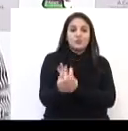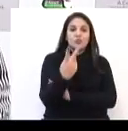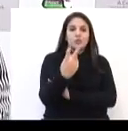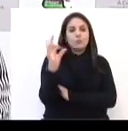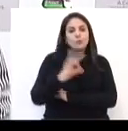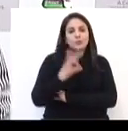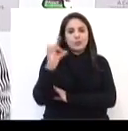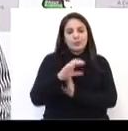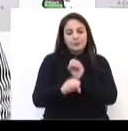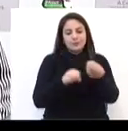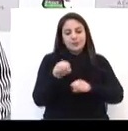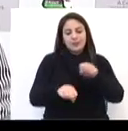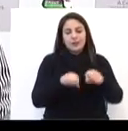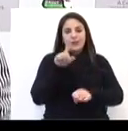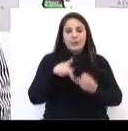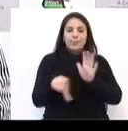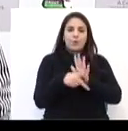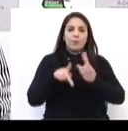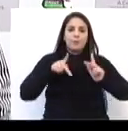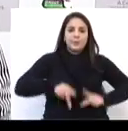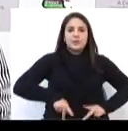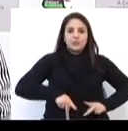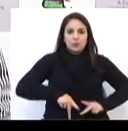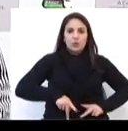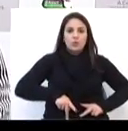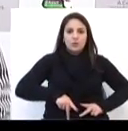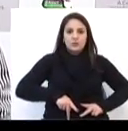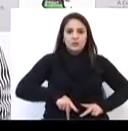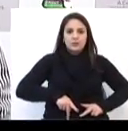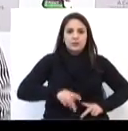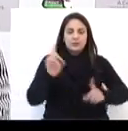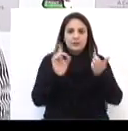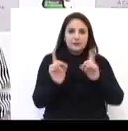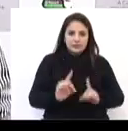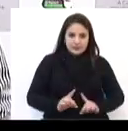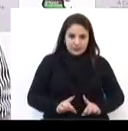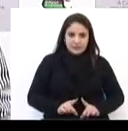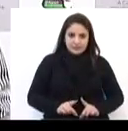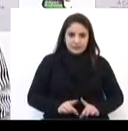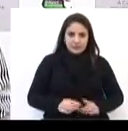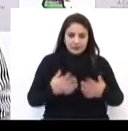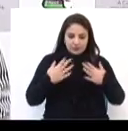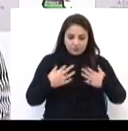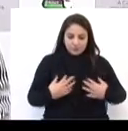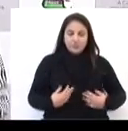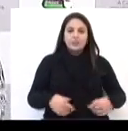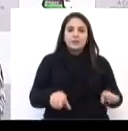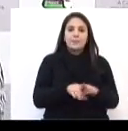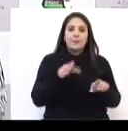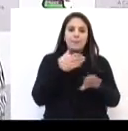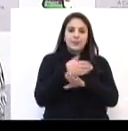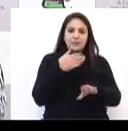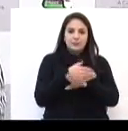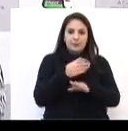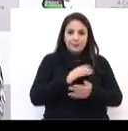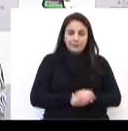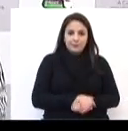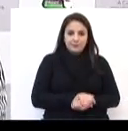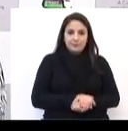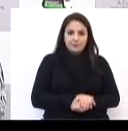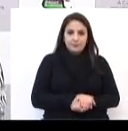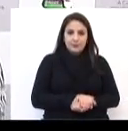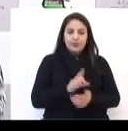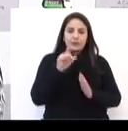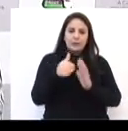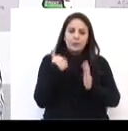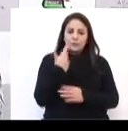sejam estas, sejam para as pessoas com deficiência física também participar. 2% hoje seriam 2 bicicletas apenas. Depois a